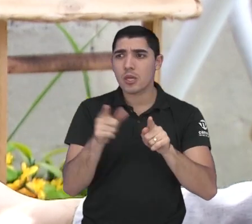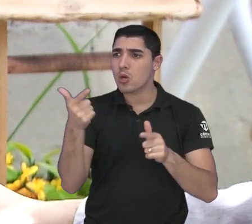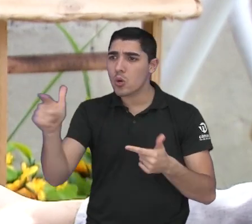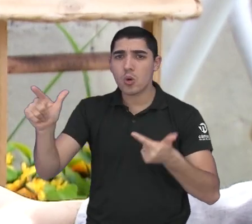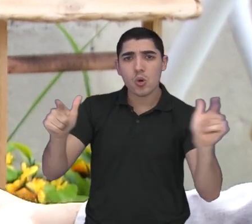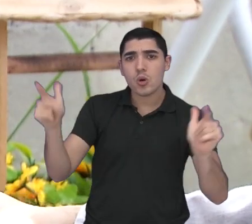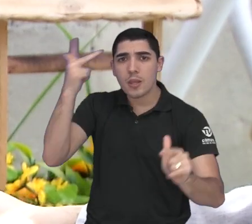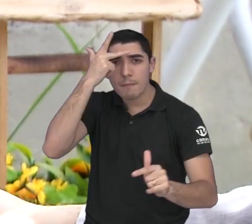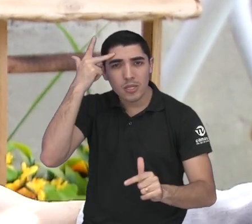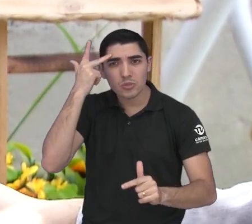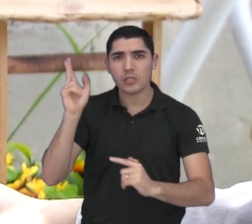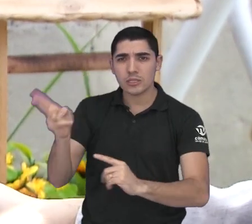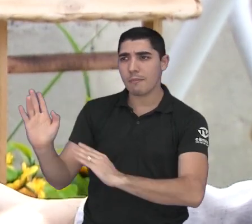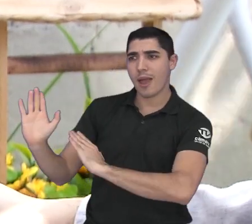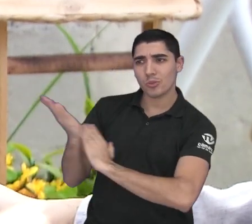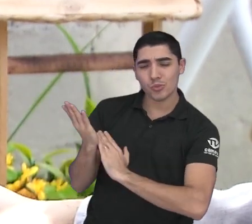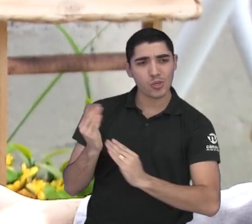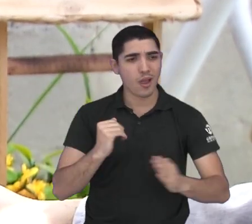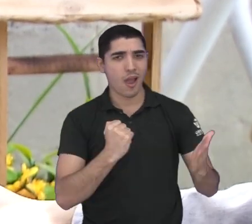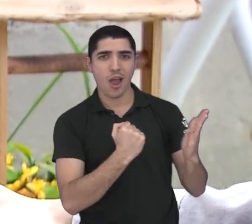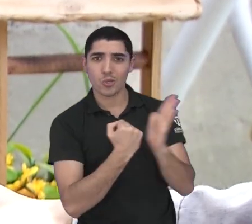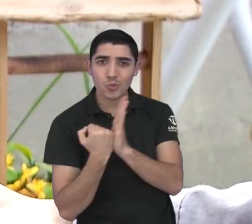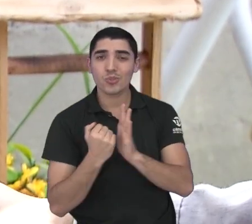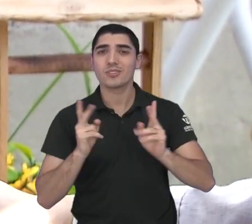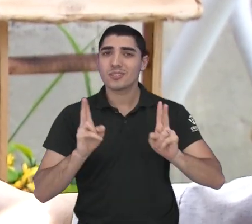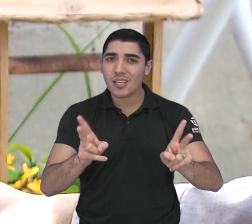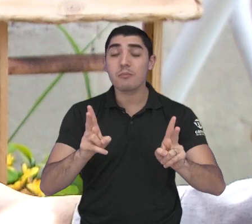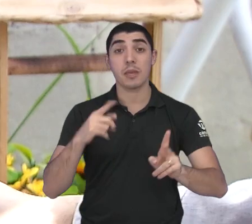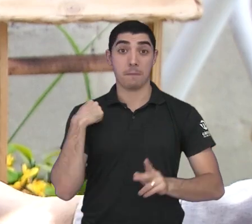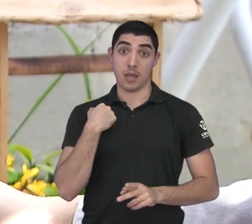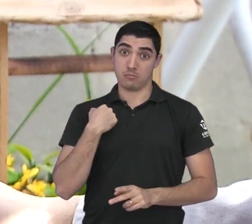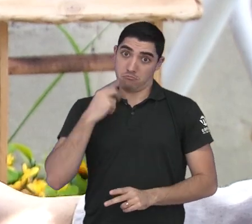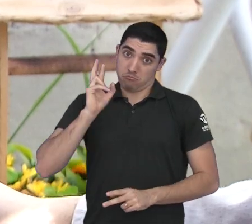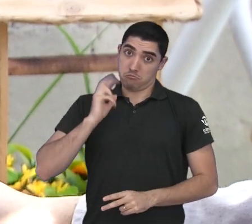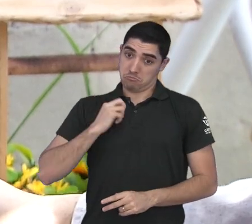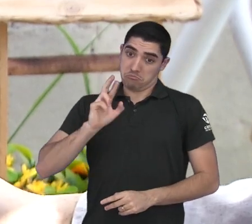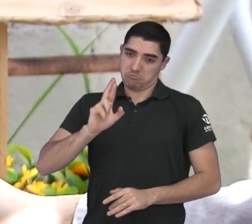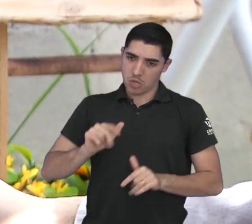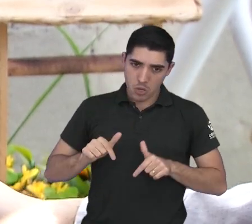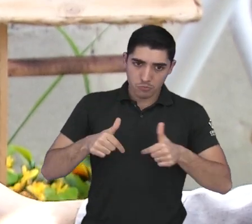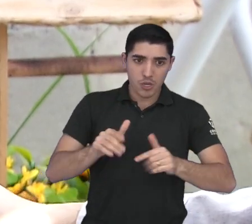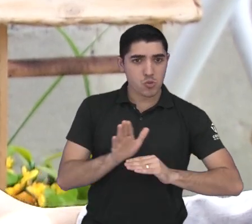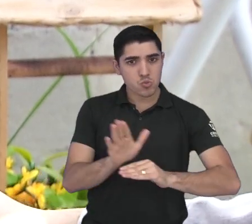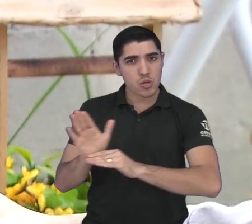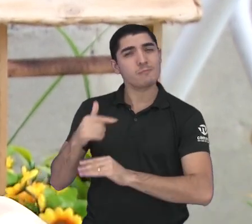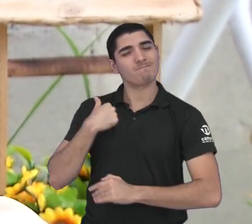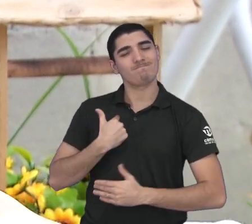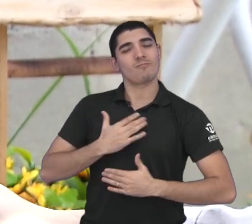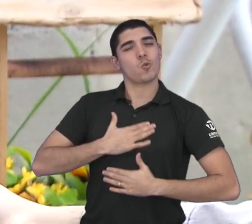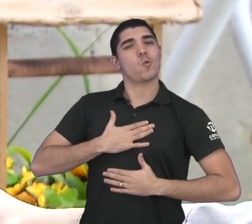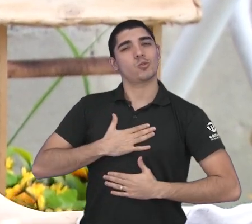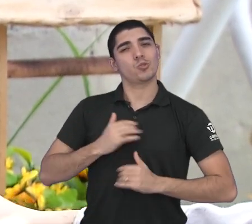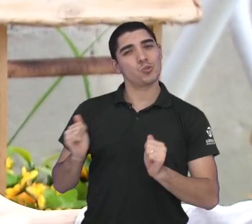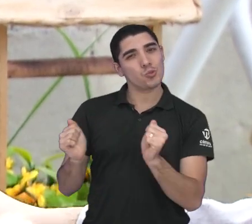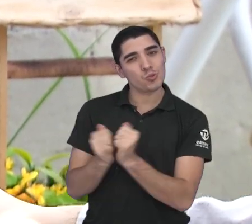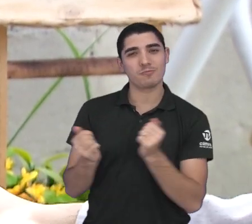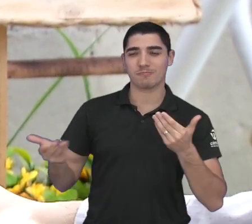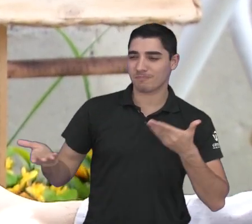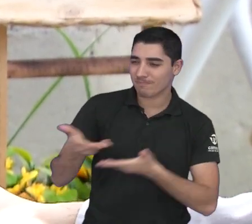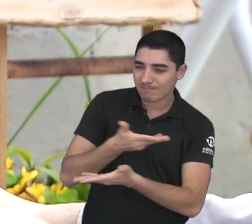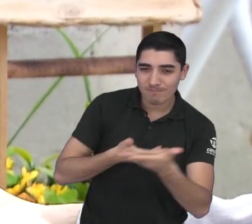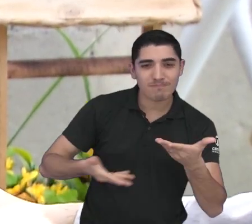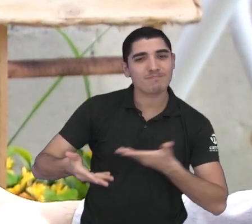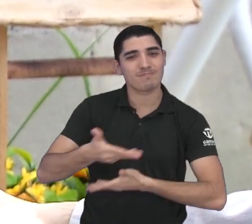outras pessoas também, que tudo ajudava, né? Mas a gente fazia parte da gente, né? E a gente gostava, porque a